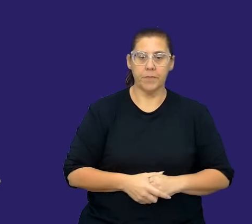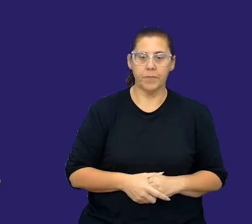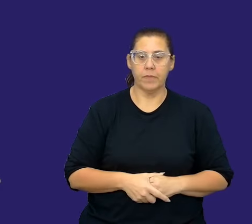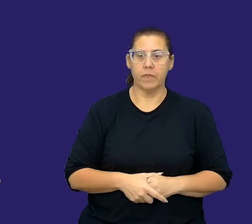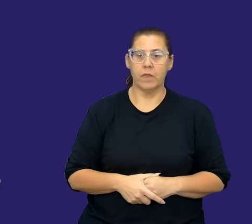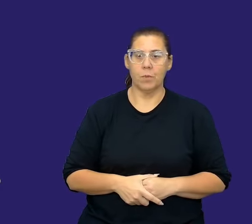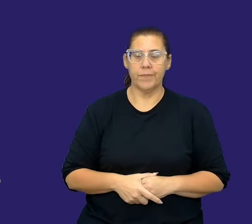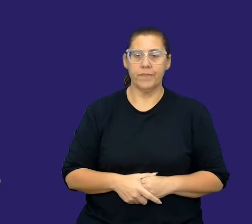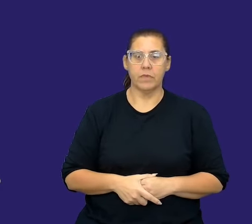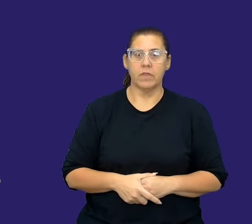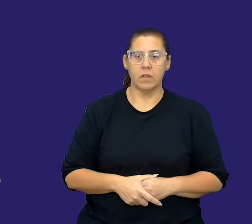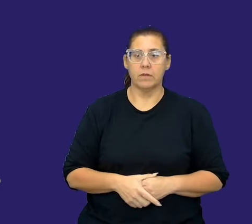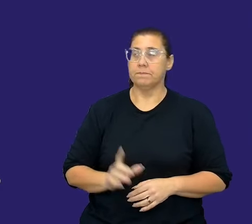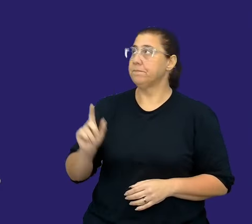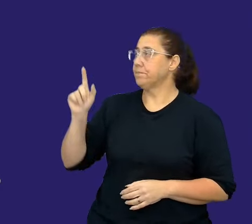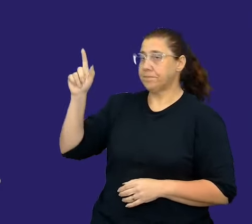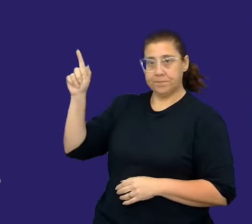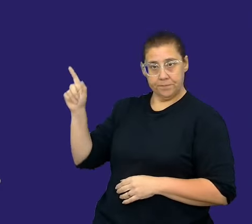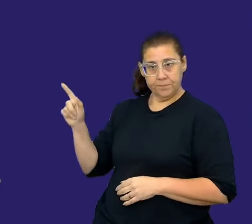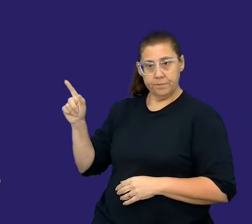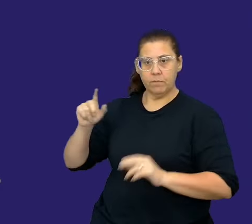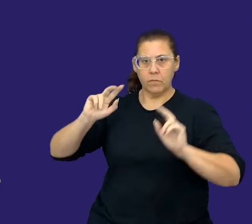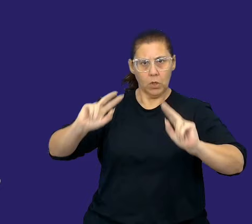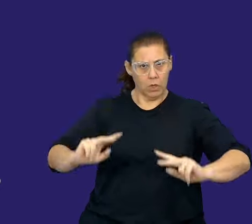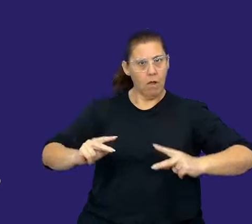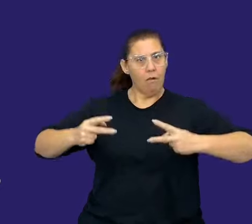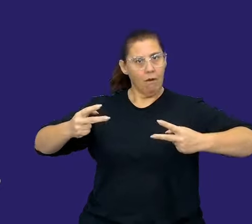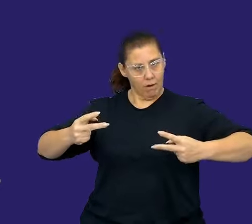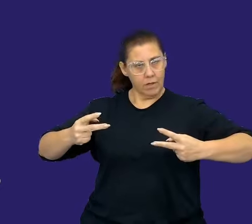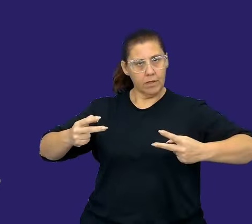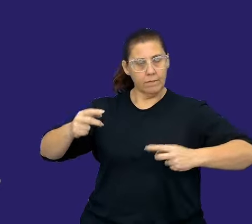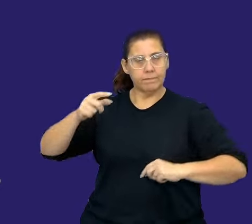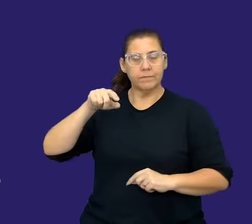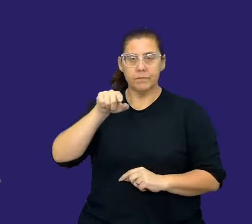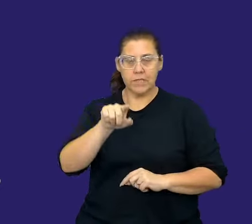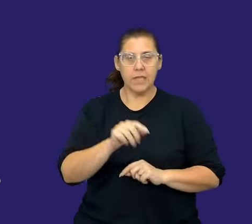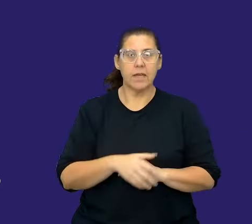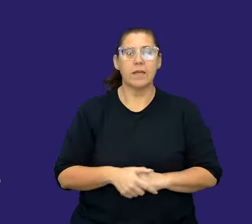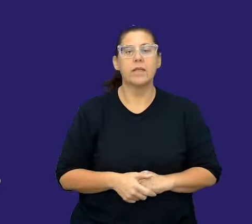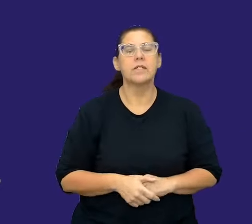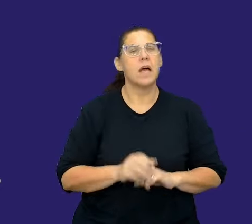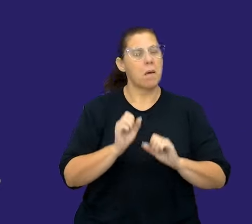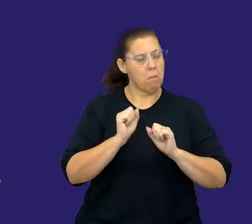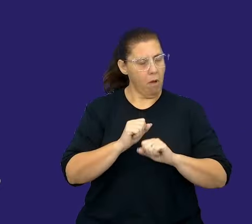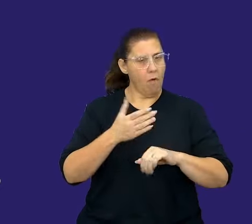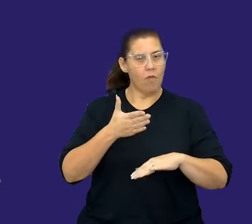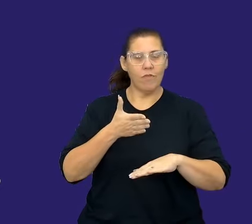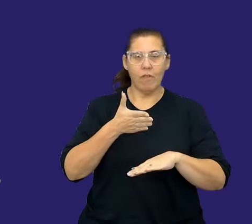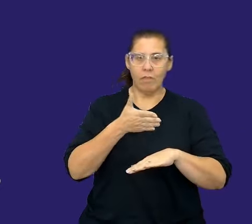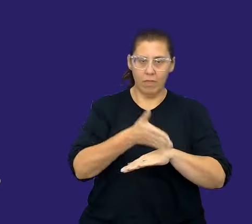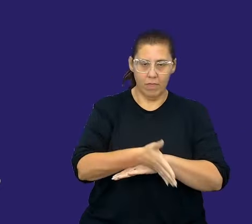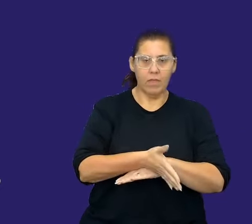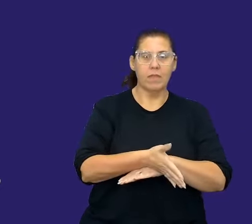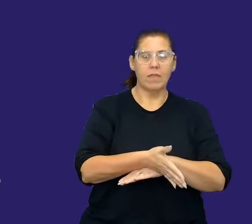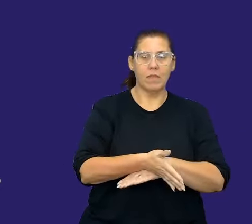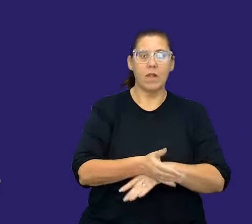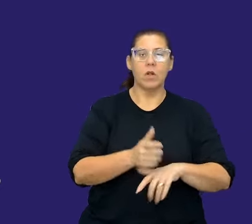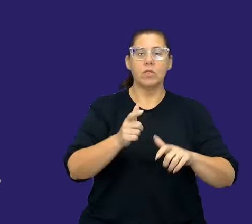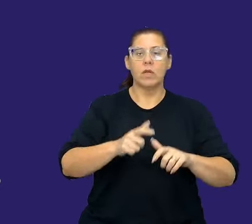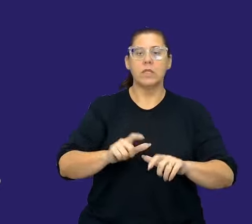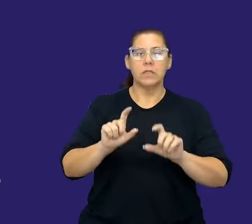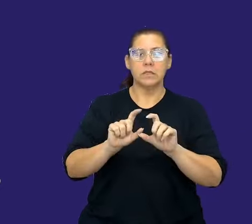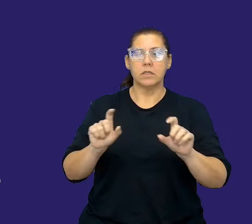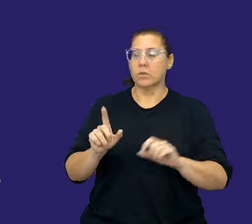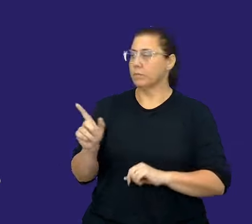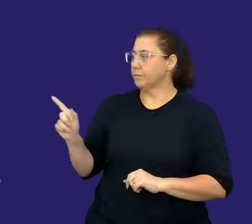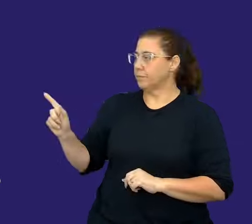permitem. Aqui nesse link, vocês poderão acessar onde está escrito,